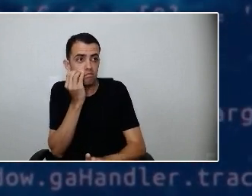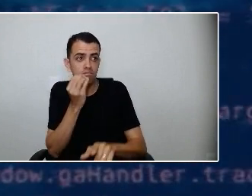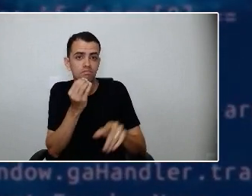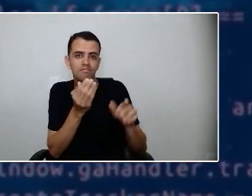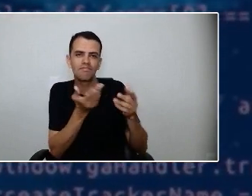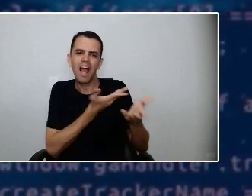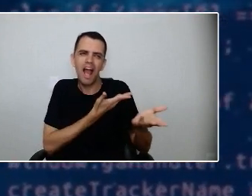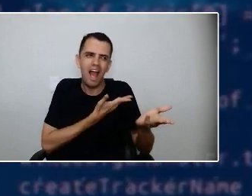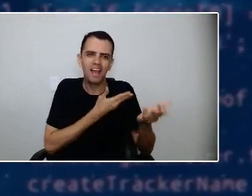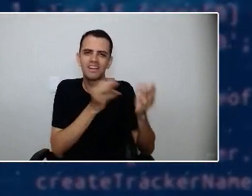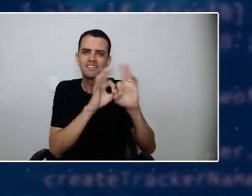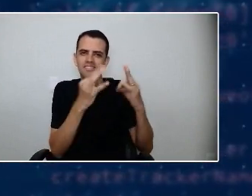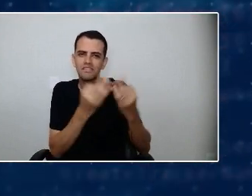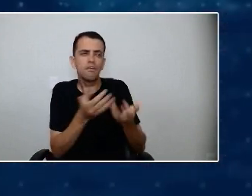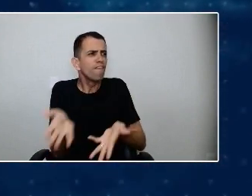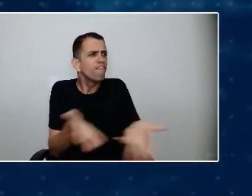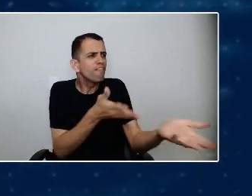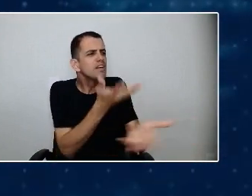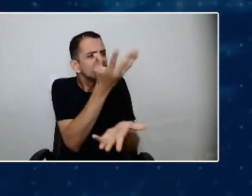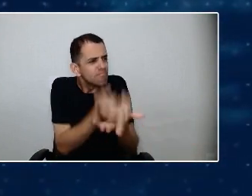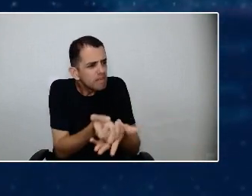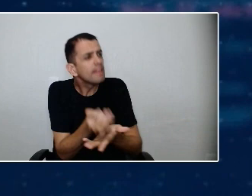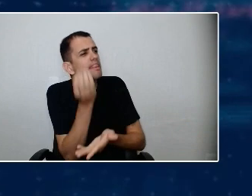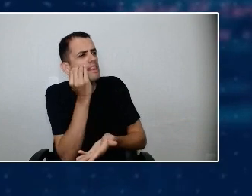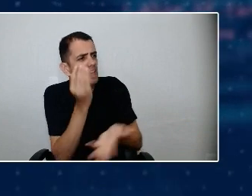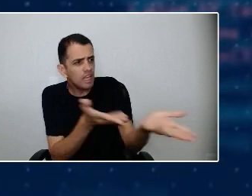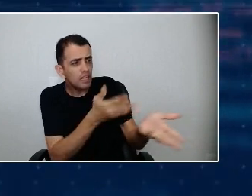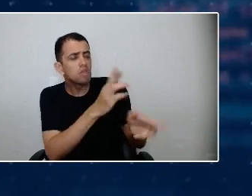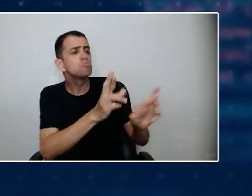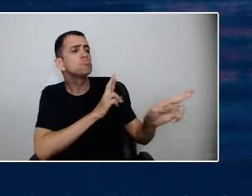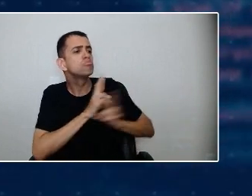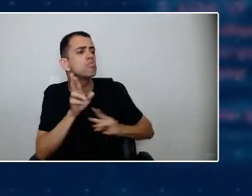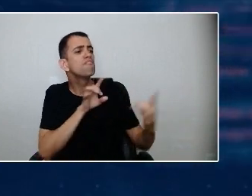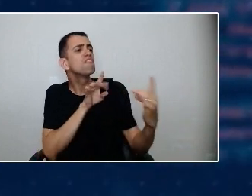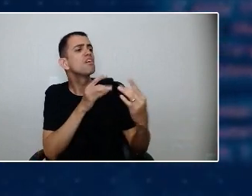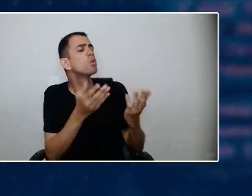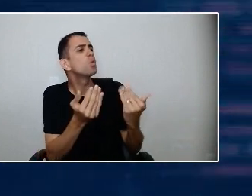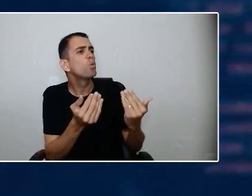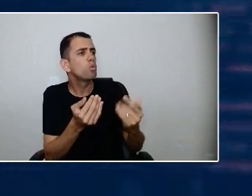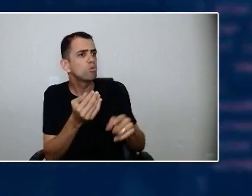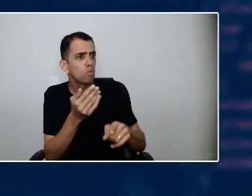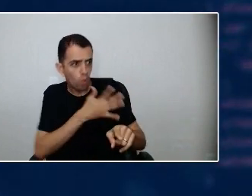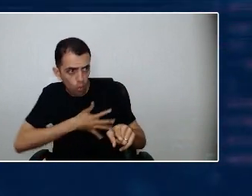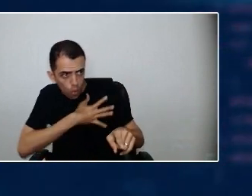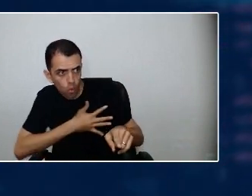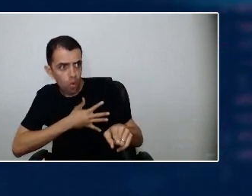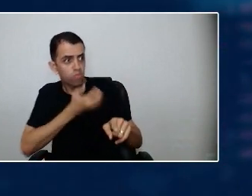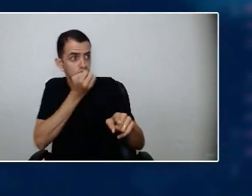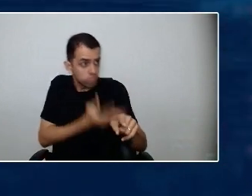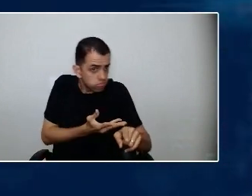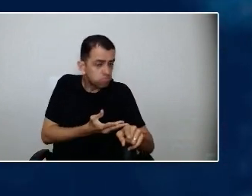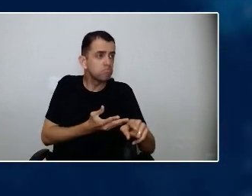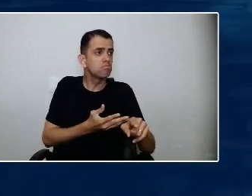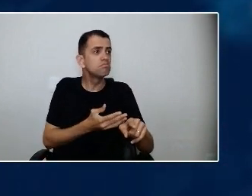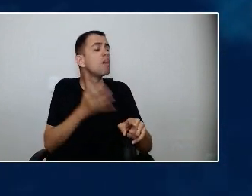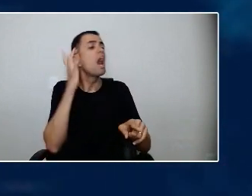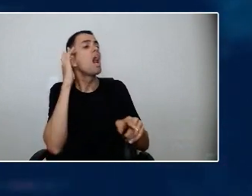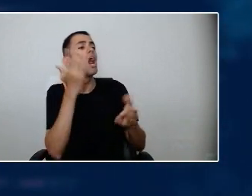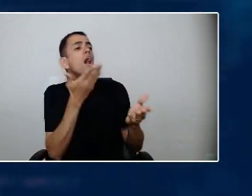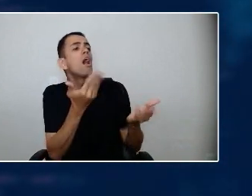testarem e e me disserem assim tá bom é viável vocês gostam de usar o que vocês acharam